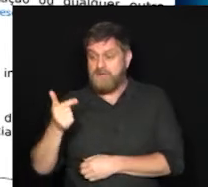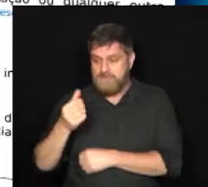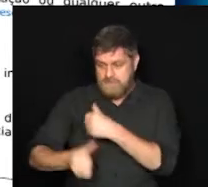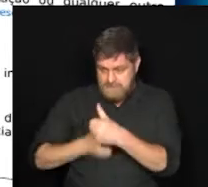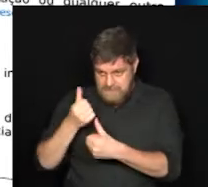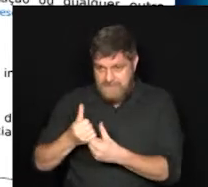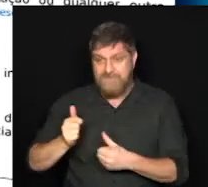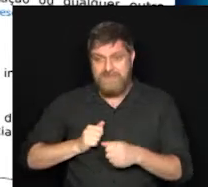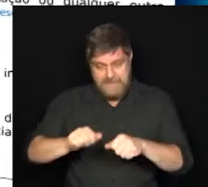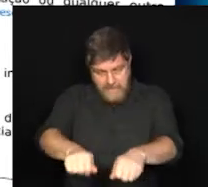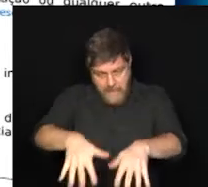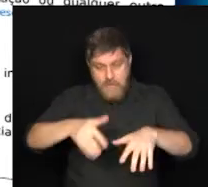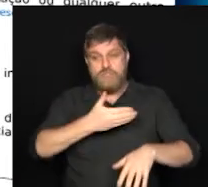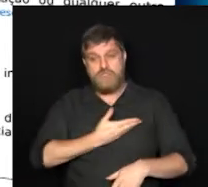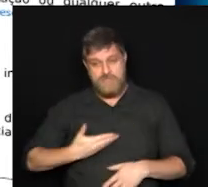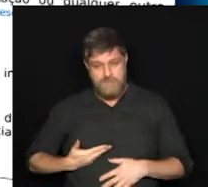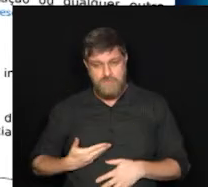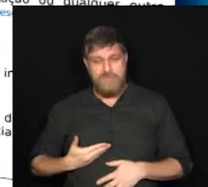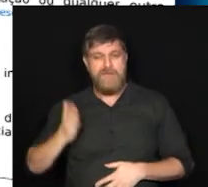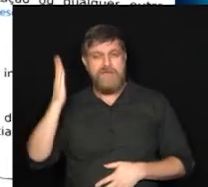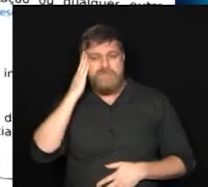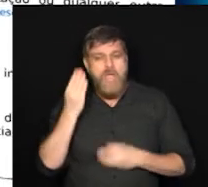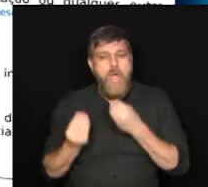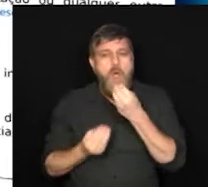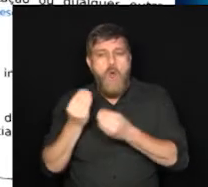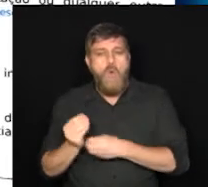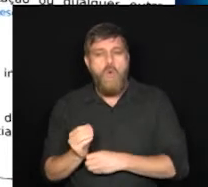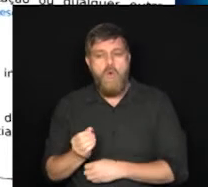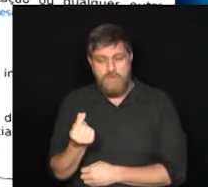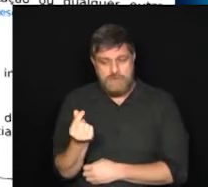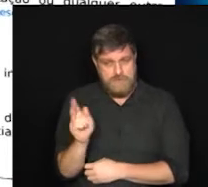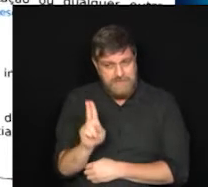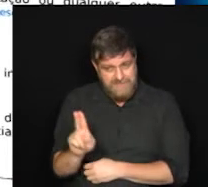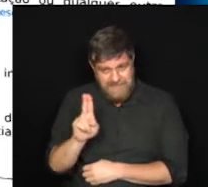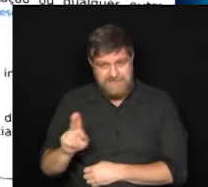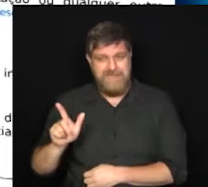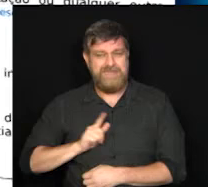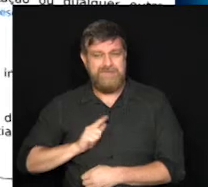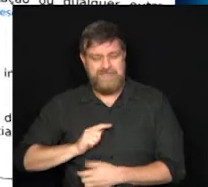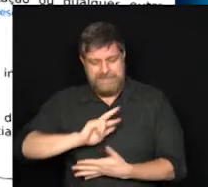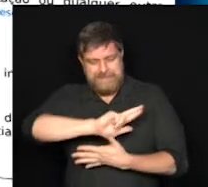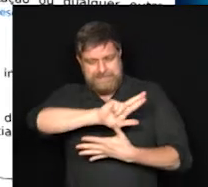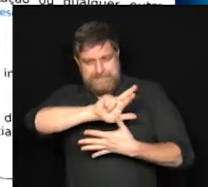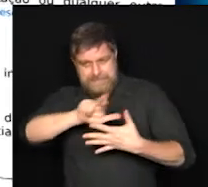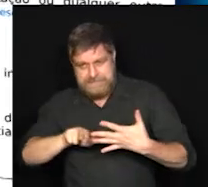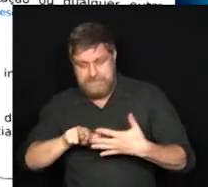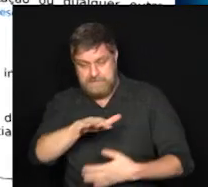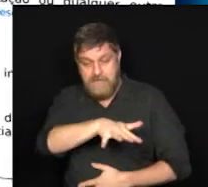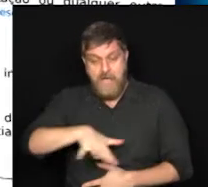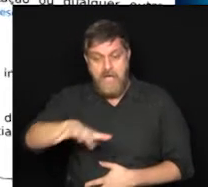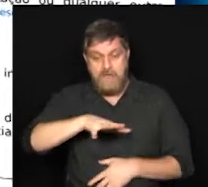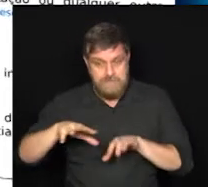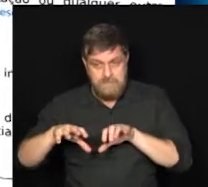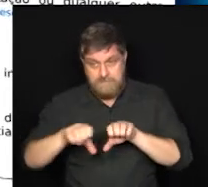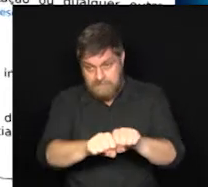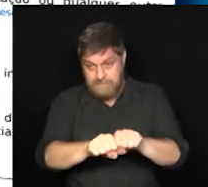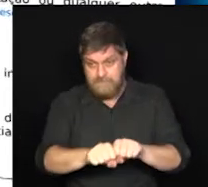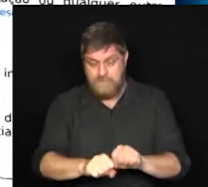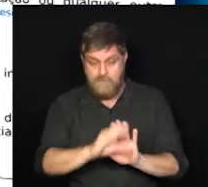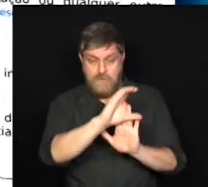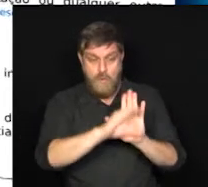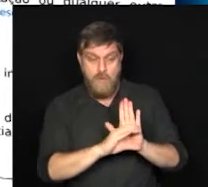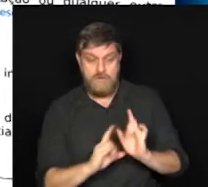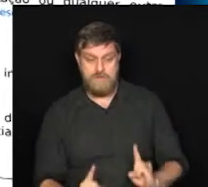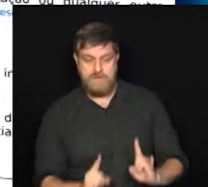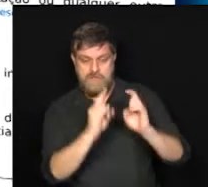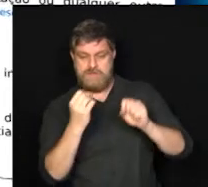passar por audiência pública, zoneamento urbano, geoambiental, ocupação do solo, o Código de Obras e